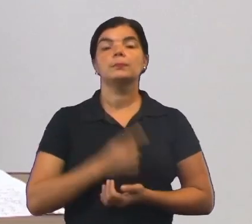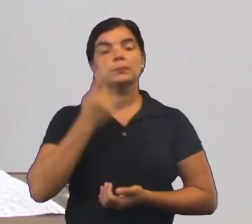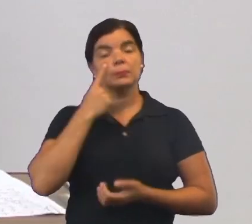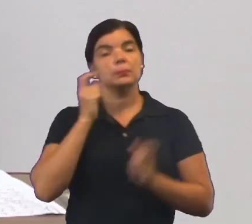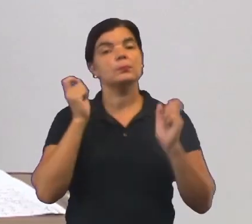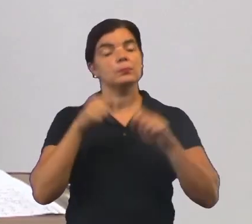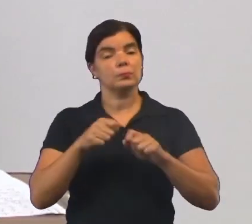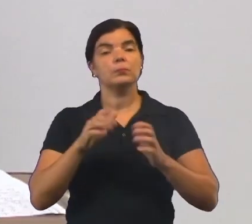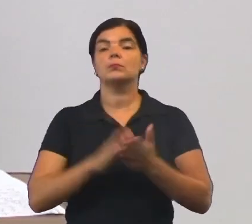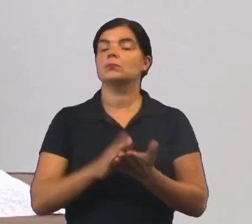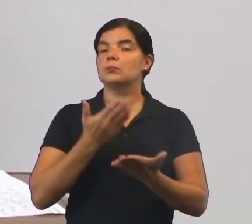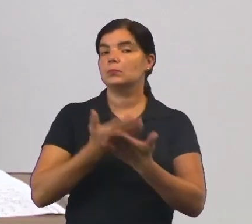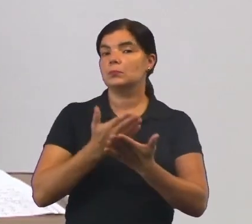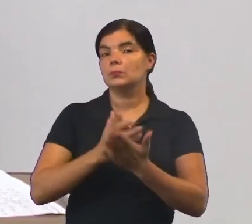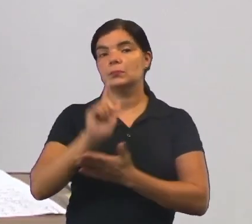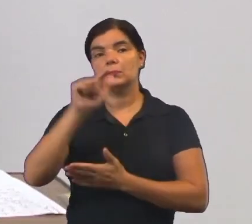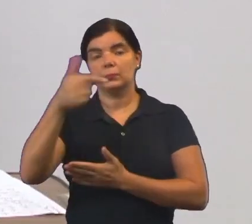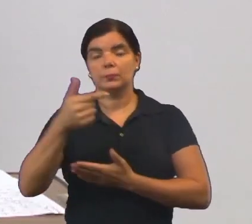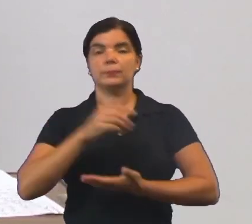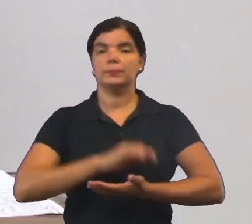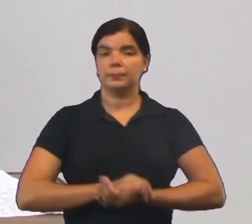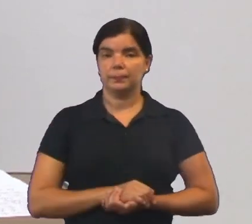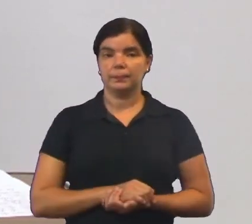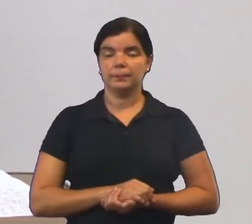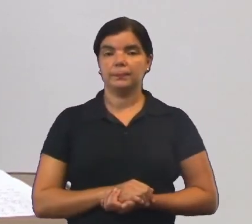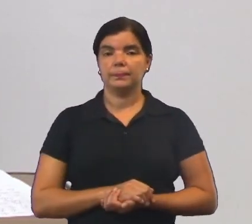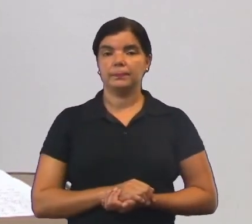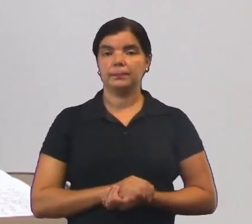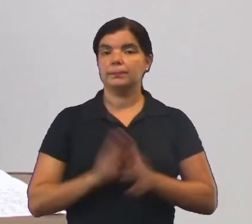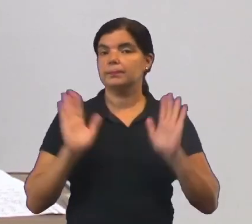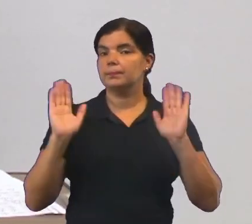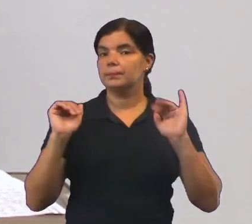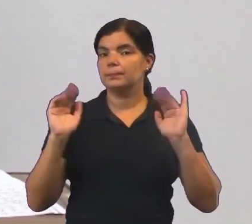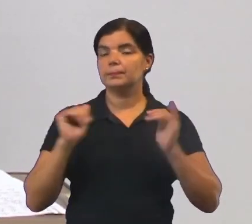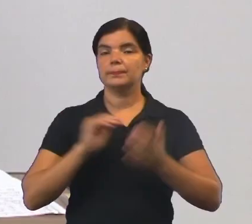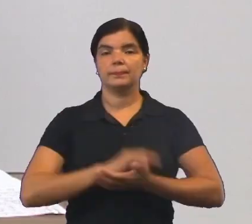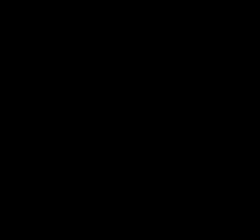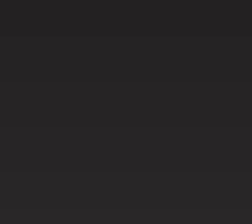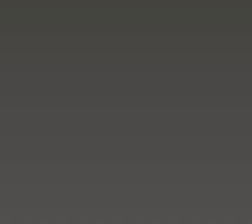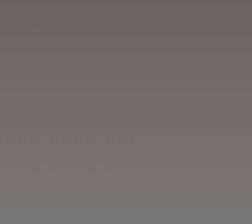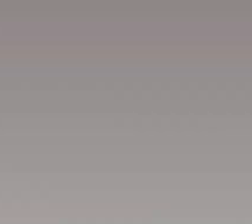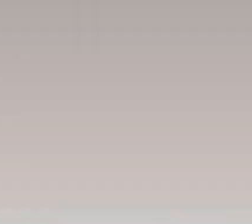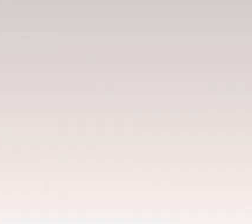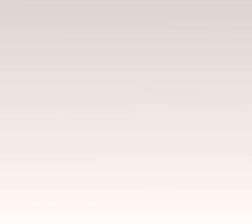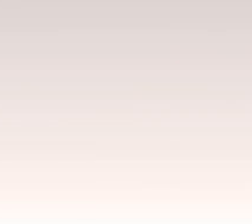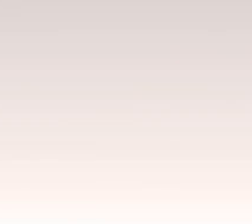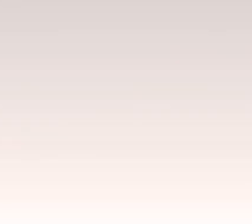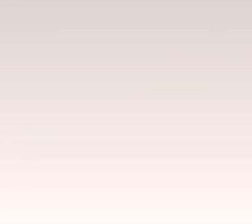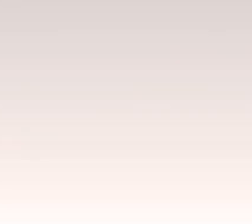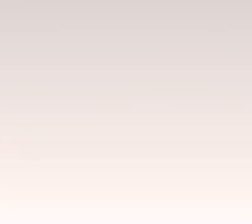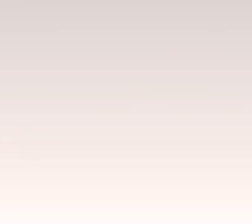Nela você tem acesso a essa aula e a outras aulas também. Até mais!